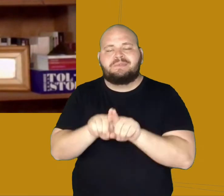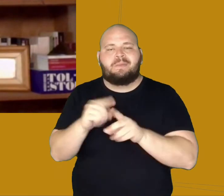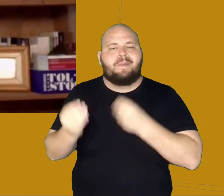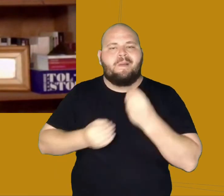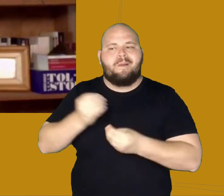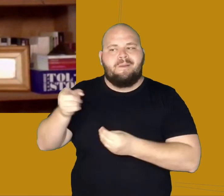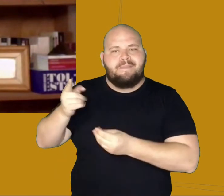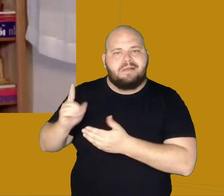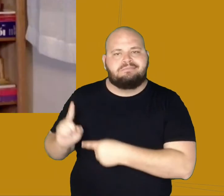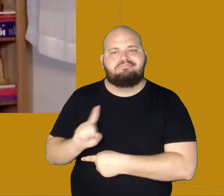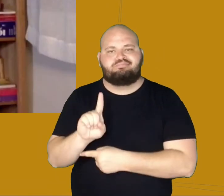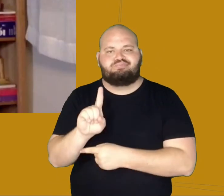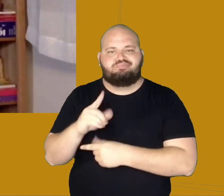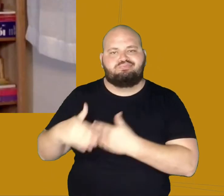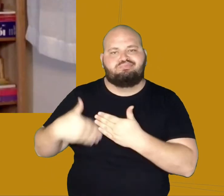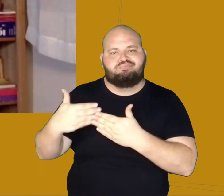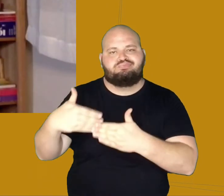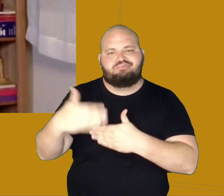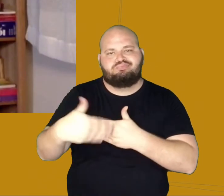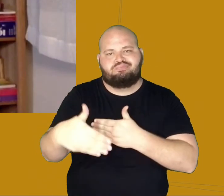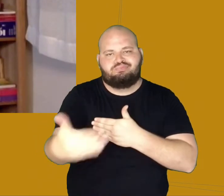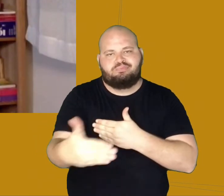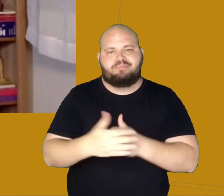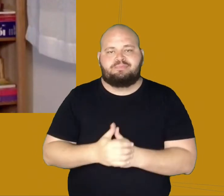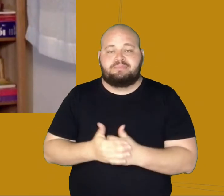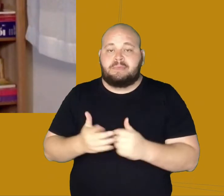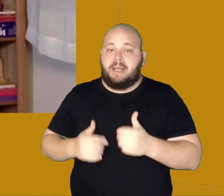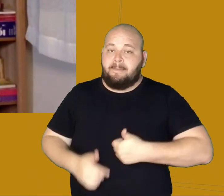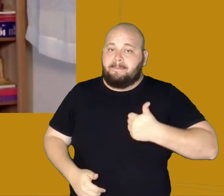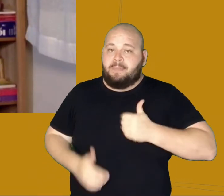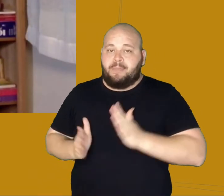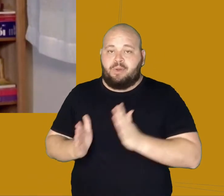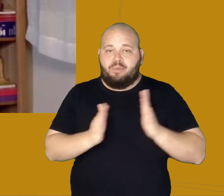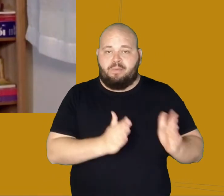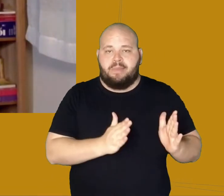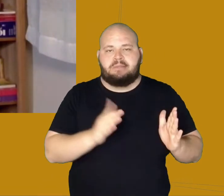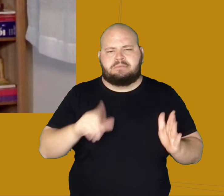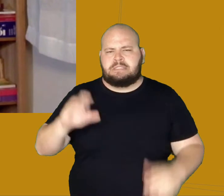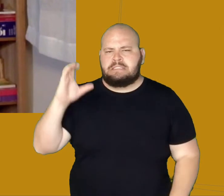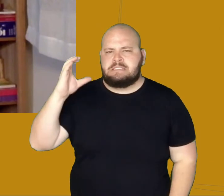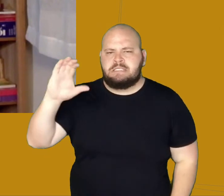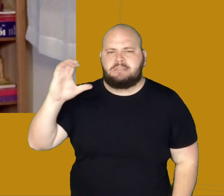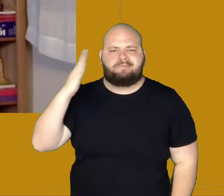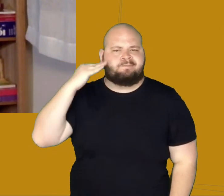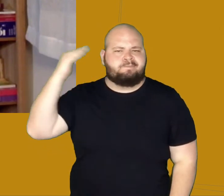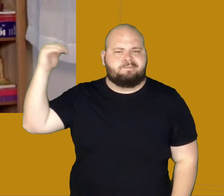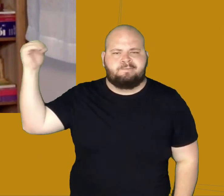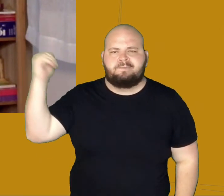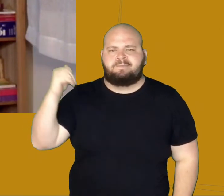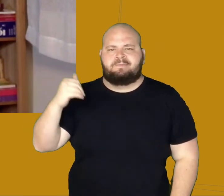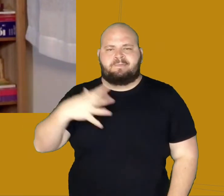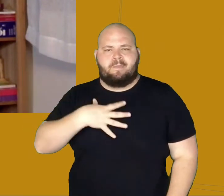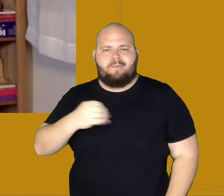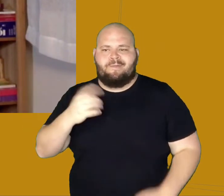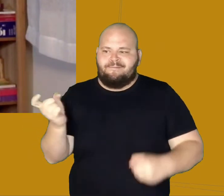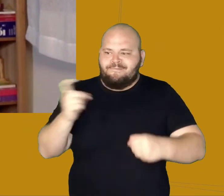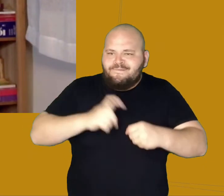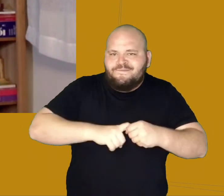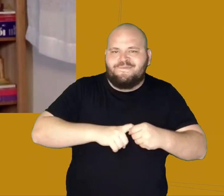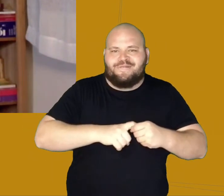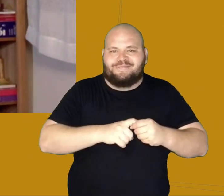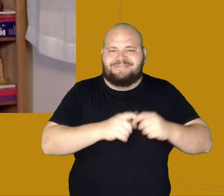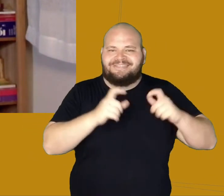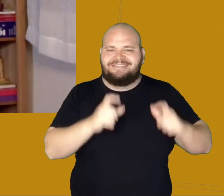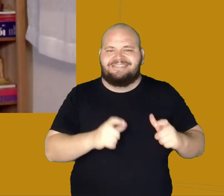ao longo da narrativa. No primeiro momento, ele é o cientista brilhante, o filho excepcional e educado da Terra que está de